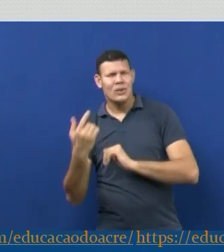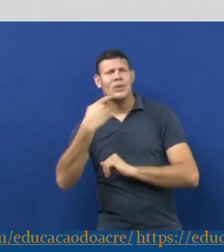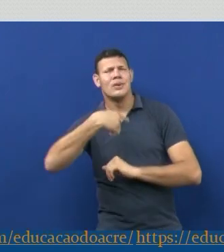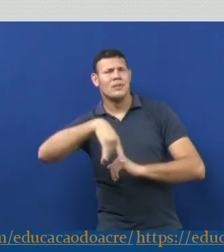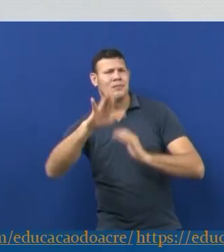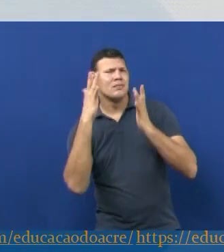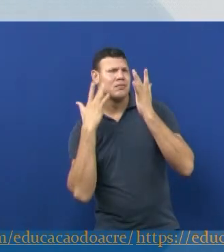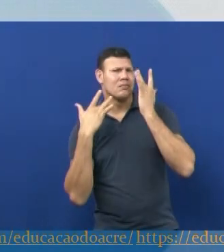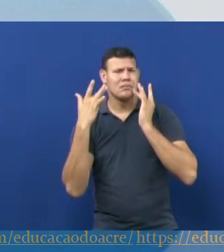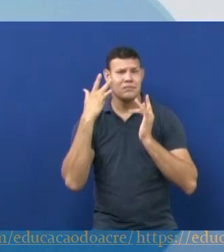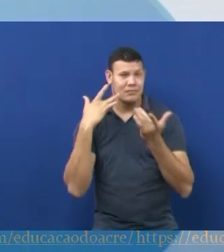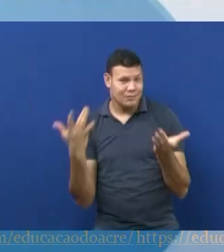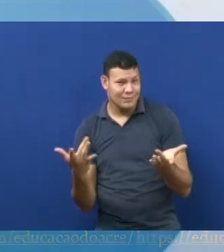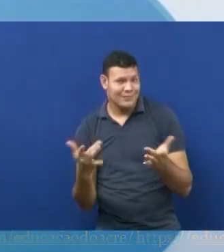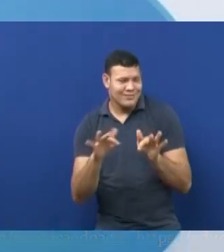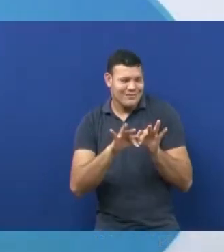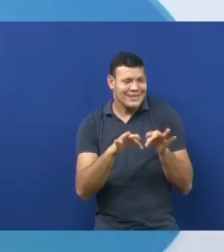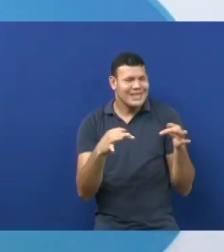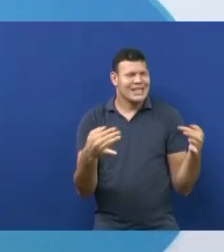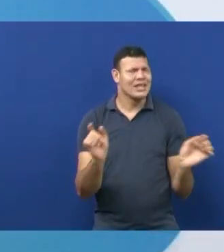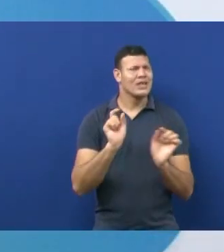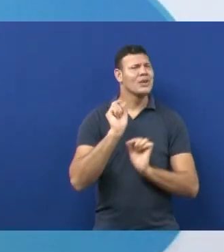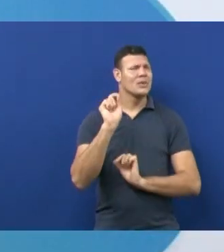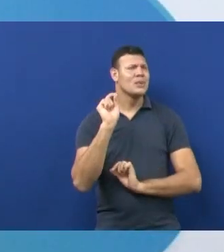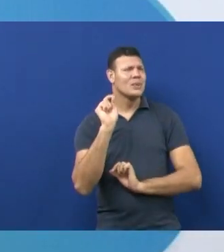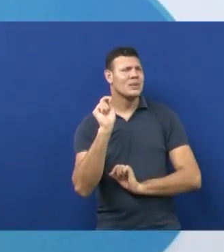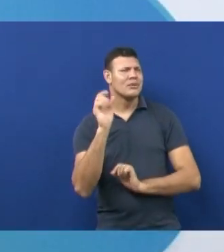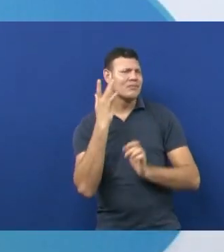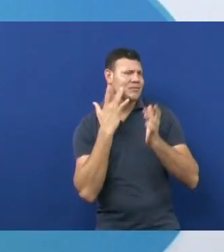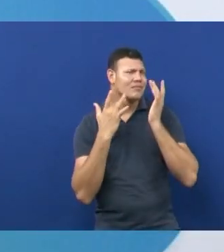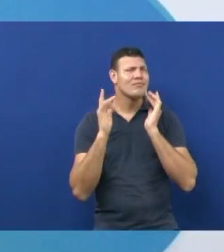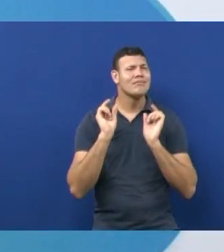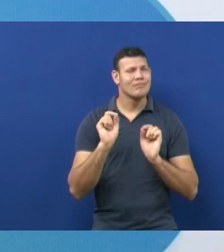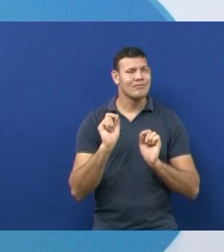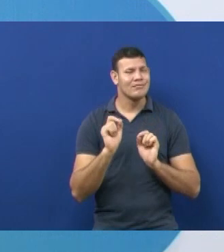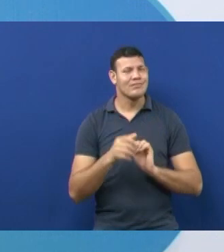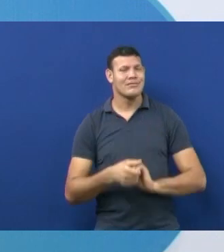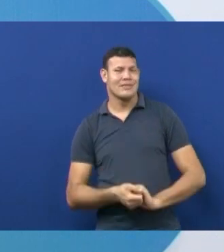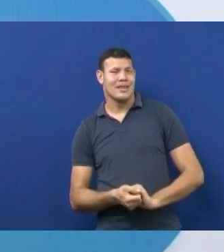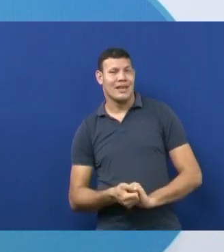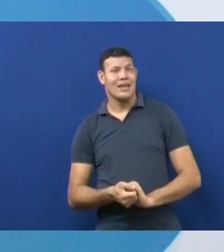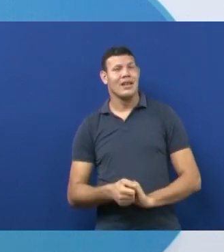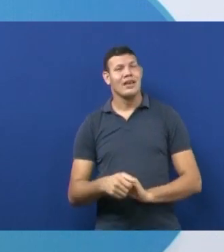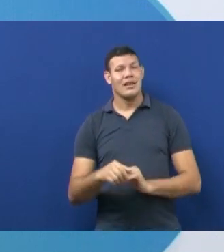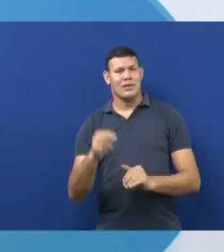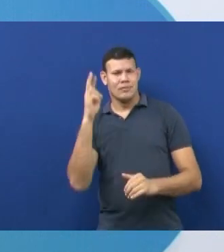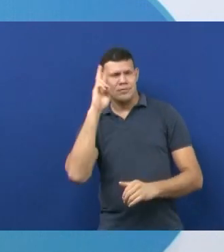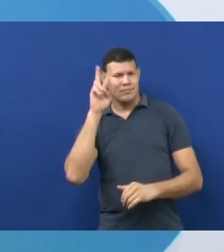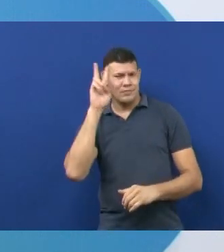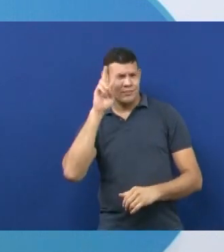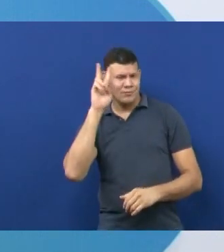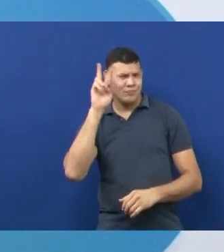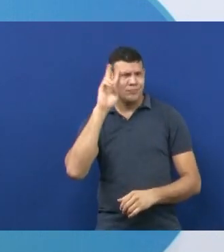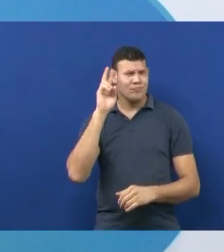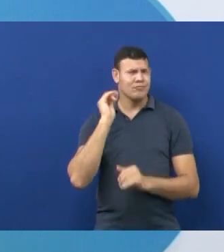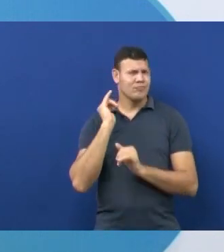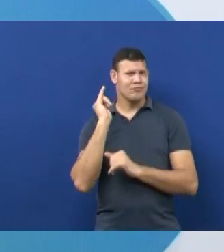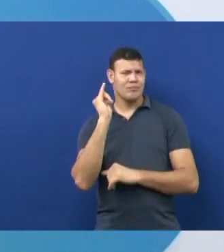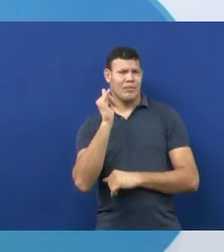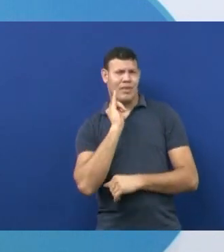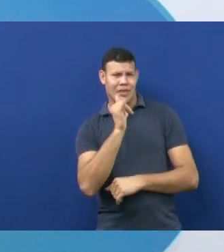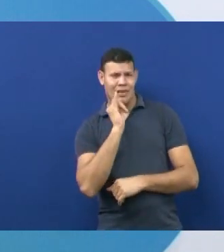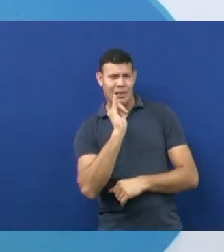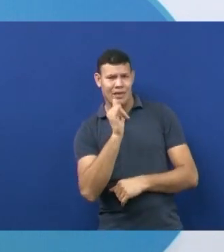de teatro? É muito simples. O que é teatro, professor? É uma história contada, representada